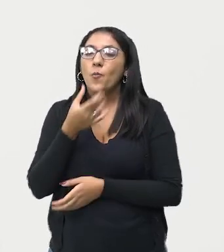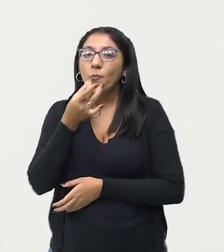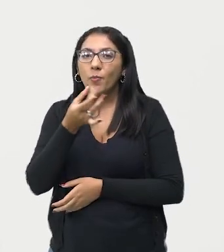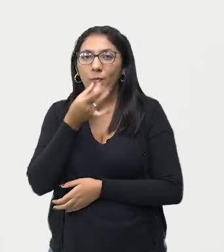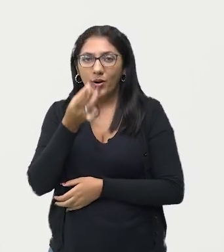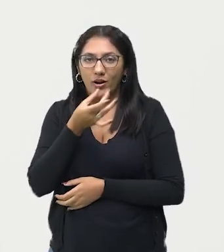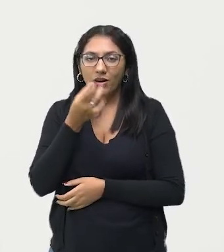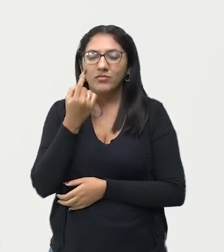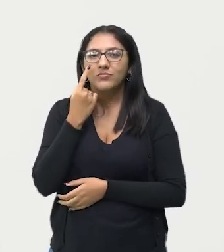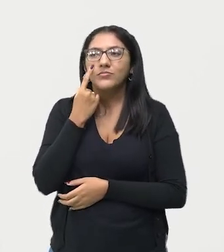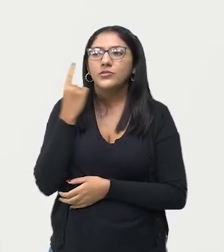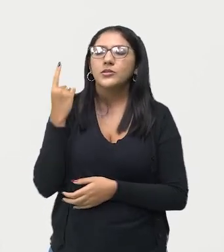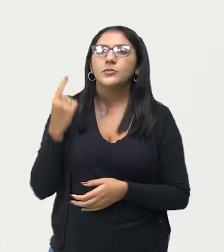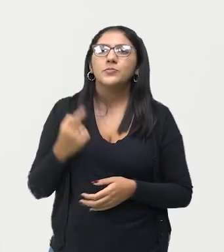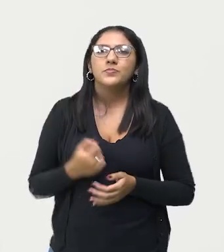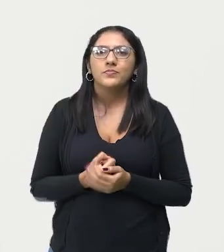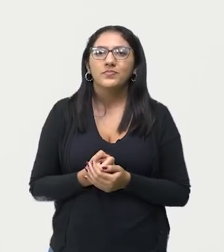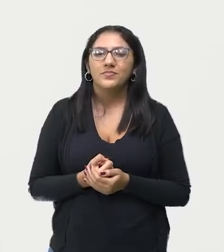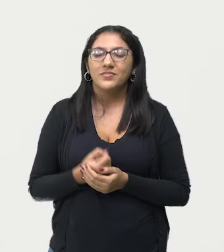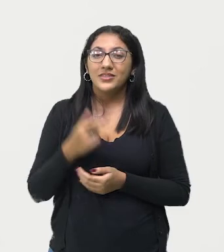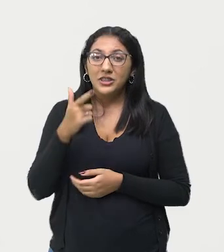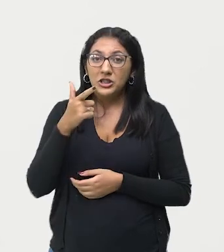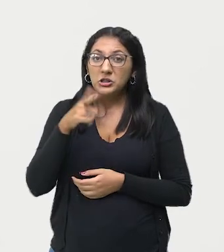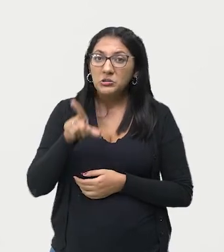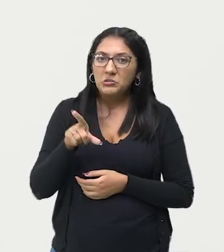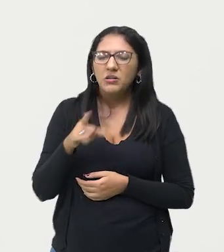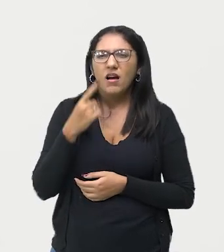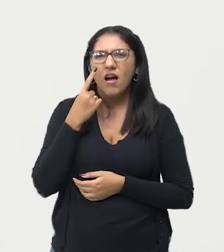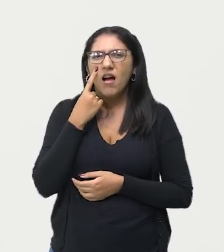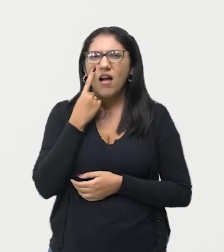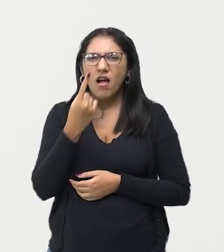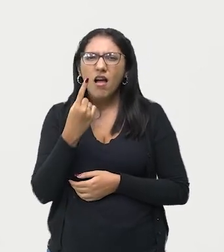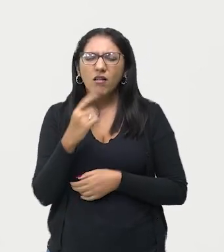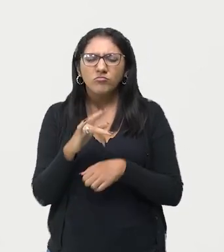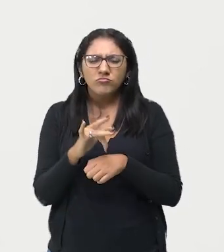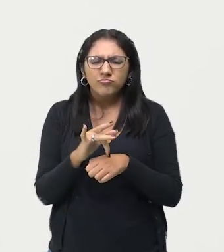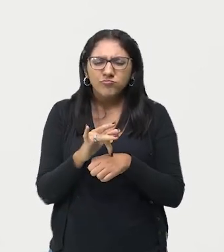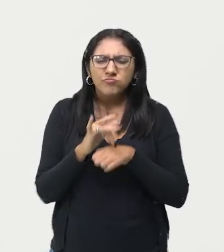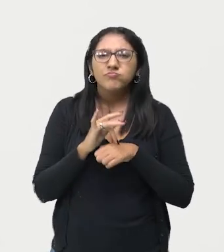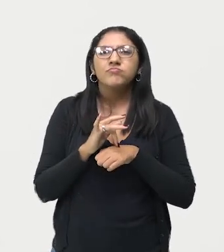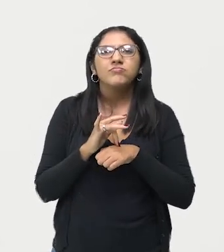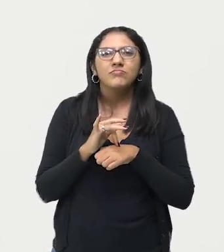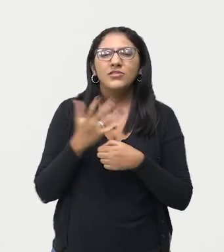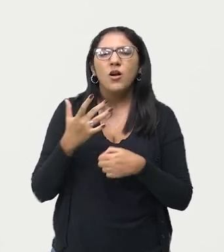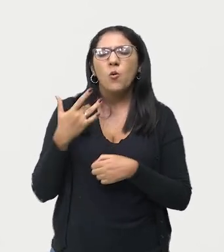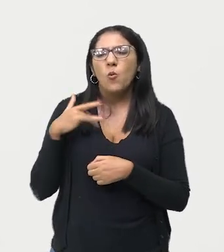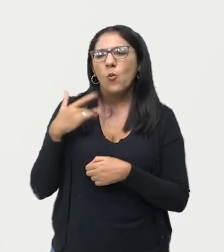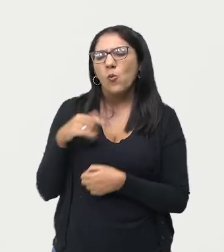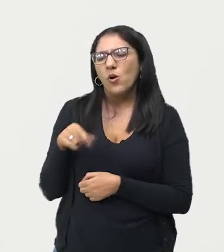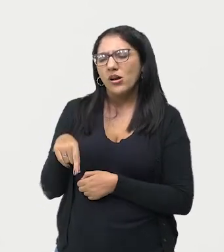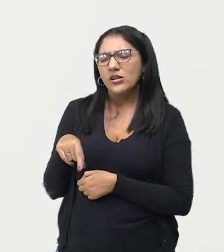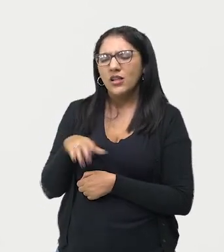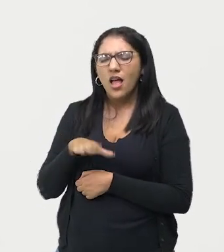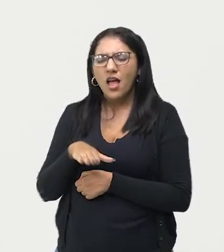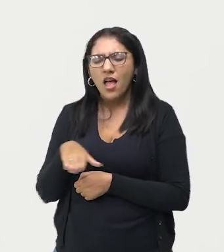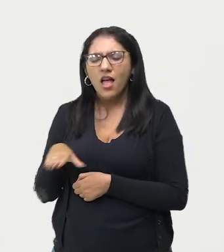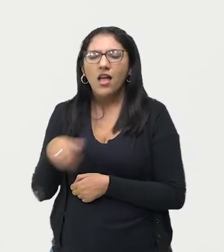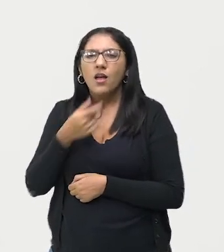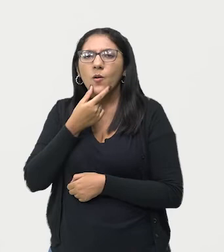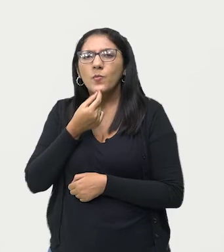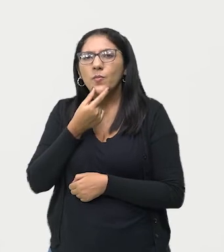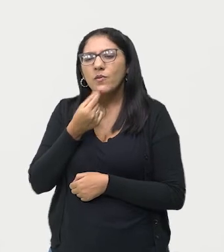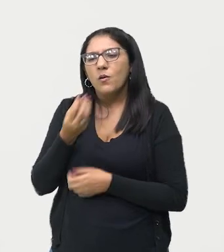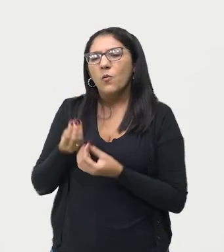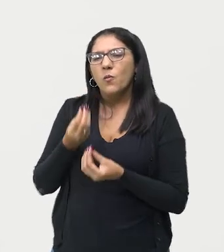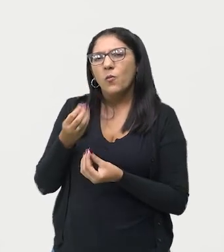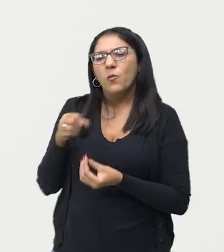a opinião? De novo, a crueldade. E a crueldade dessa vez é contra o menino, não apenas contra o burro,